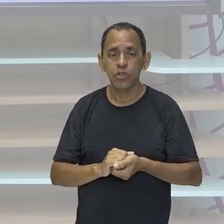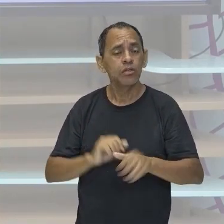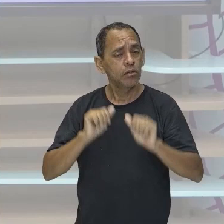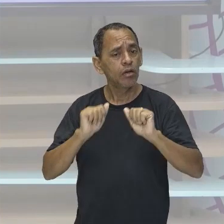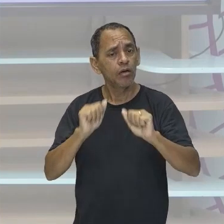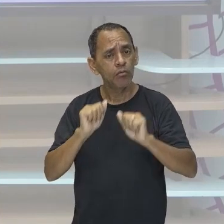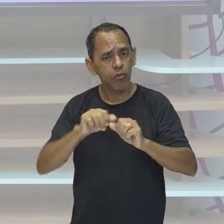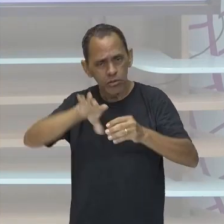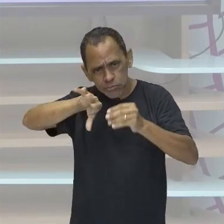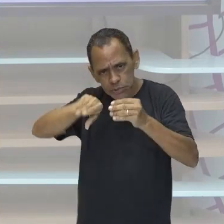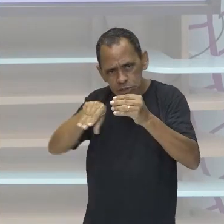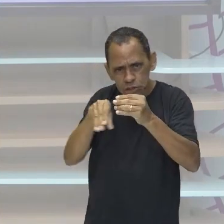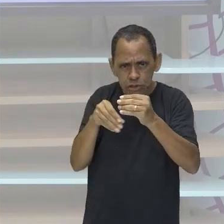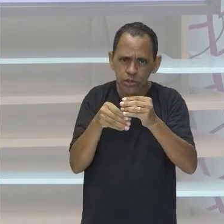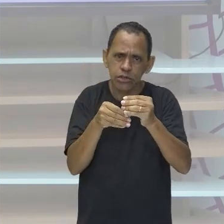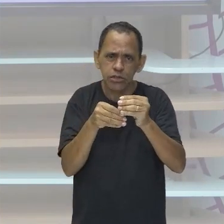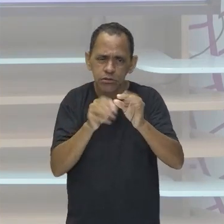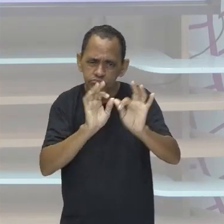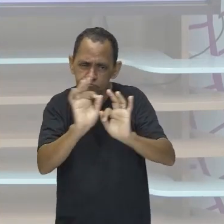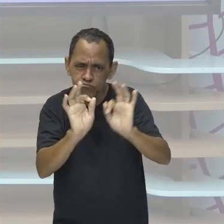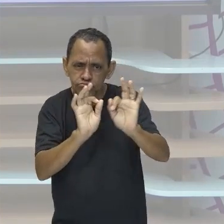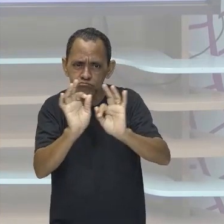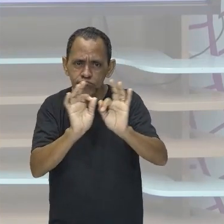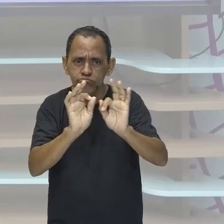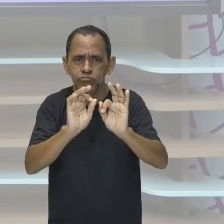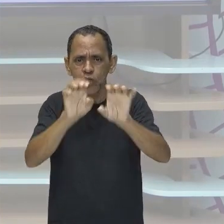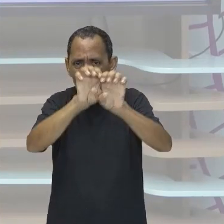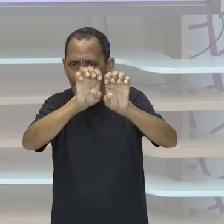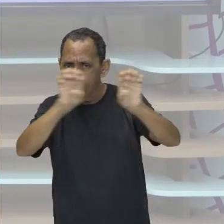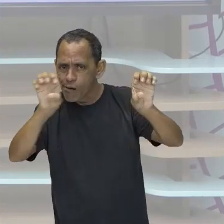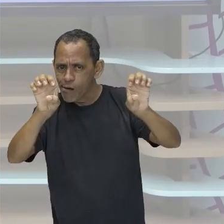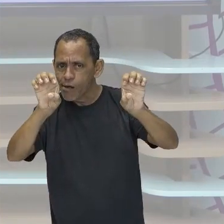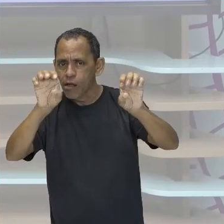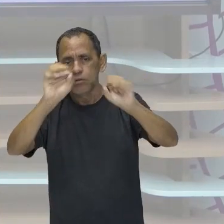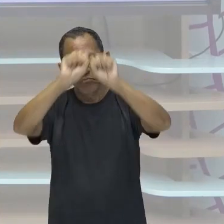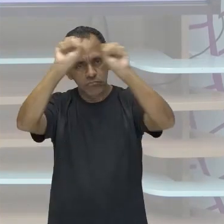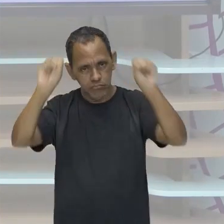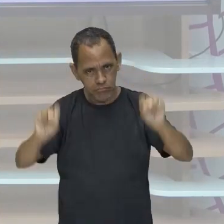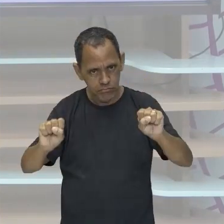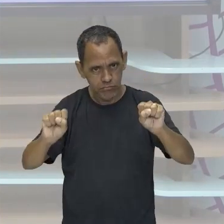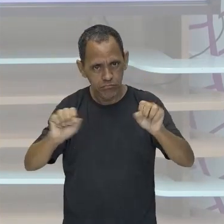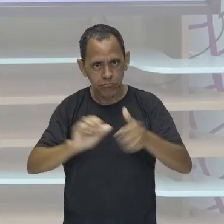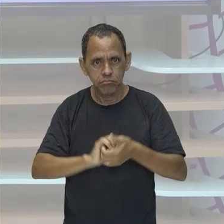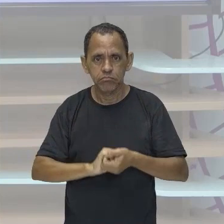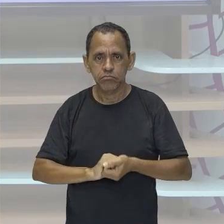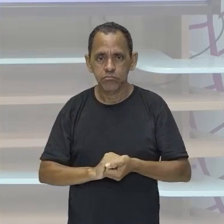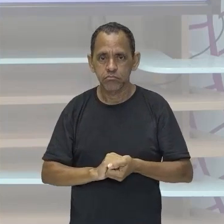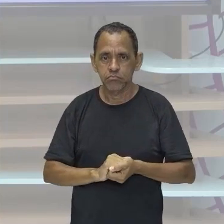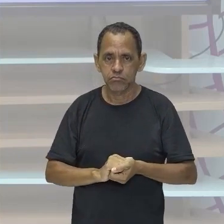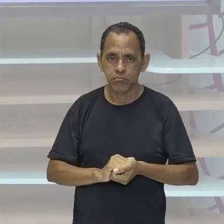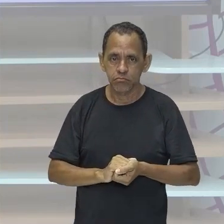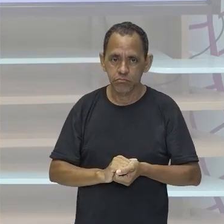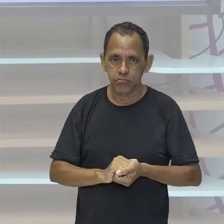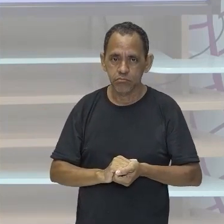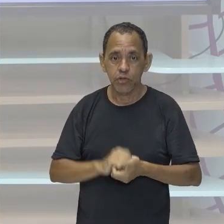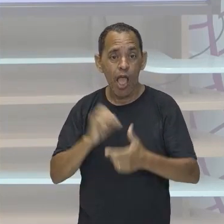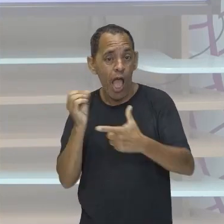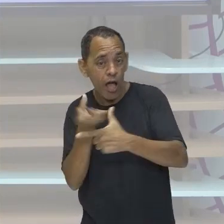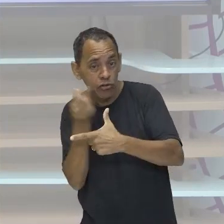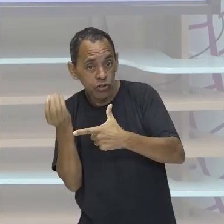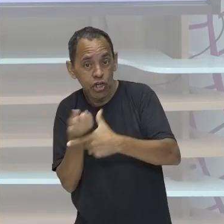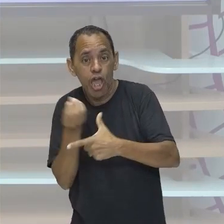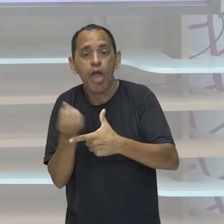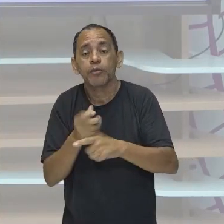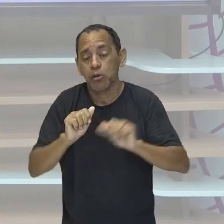a sua estrutura algébrica e depois você pode, dessa estrutura algébrica, que pode ser, no